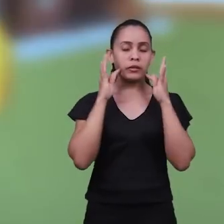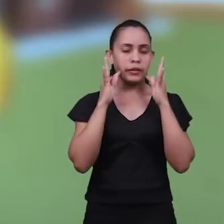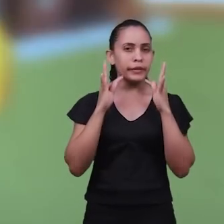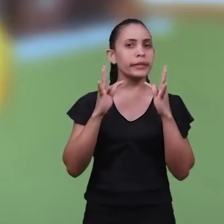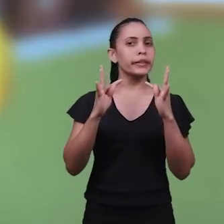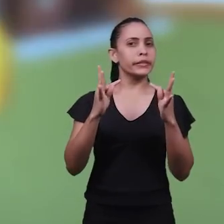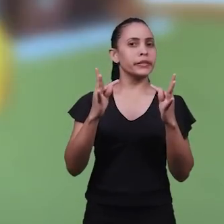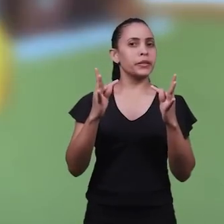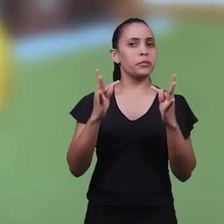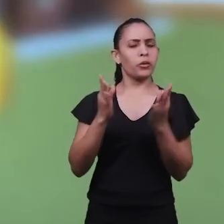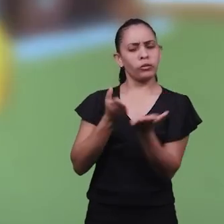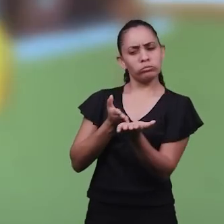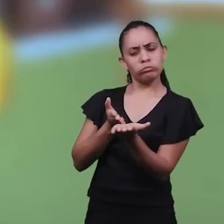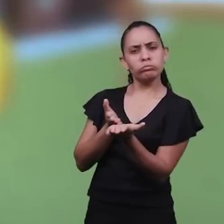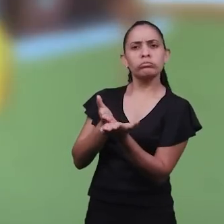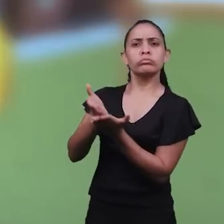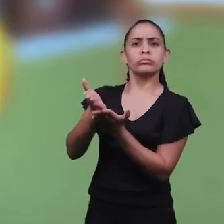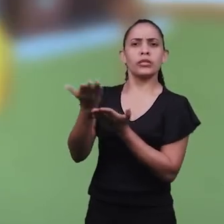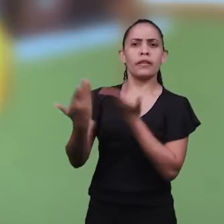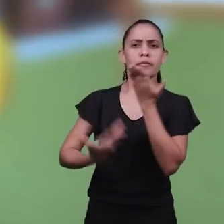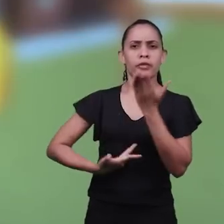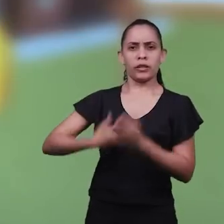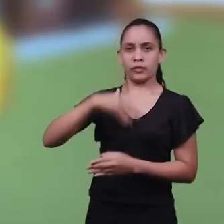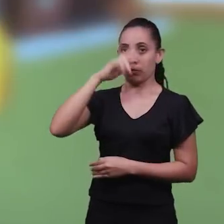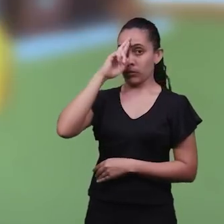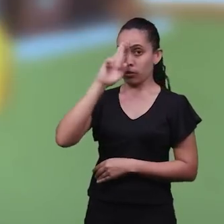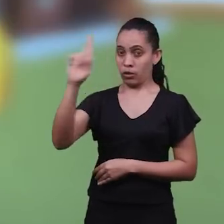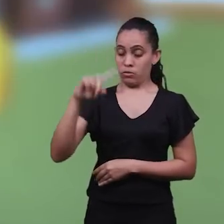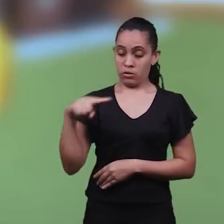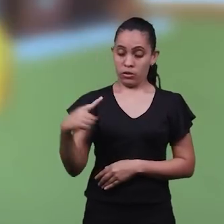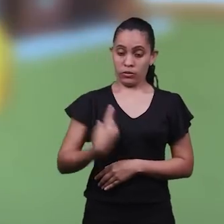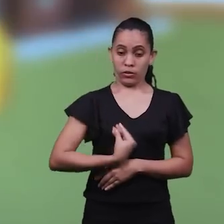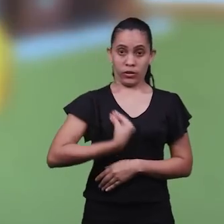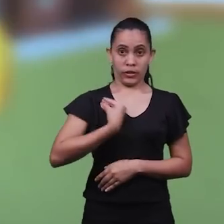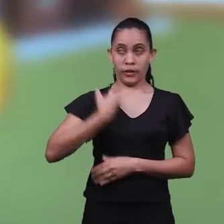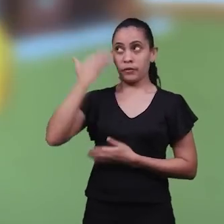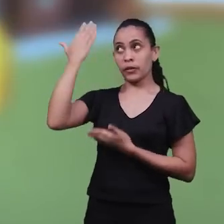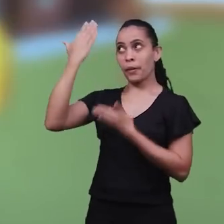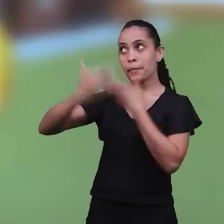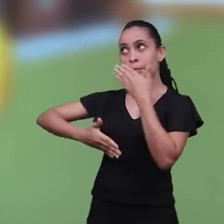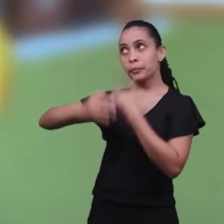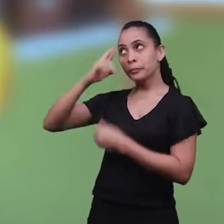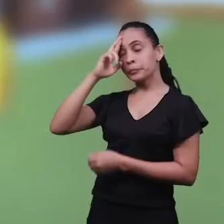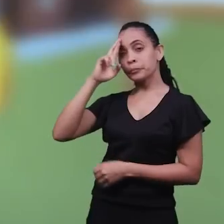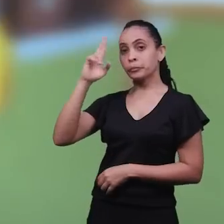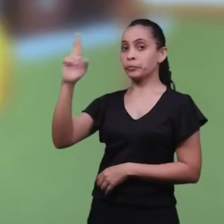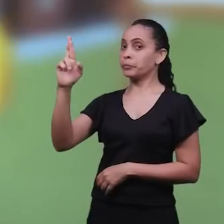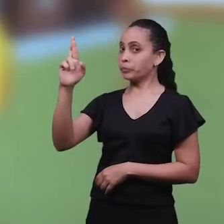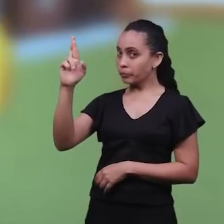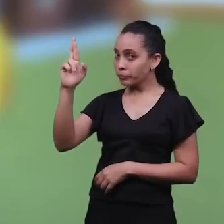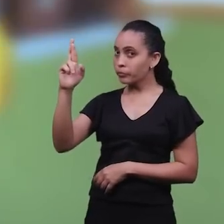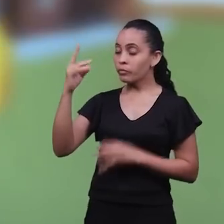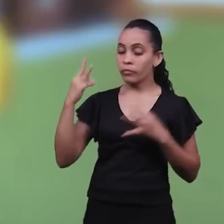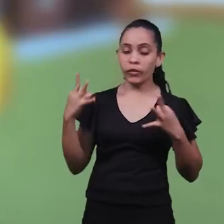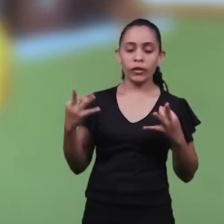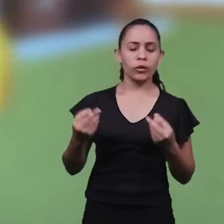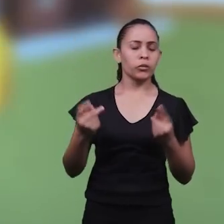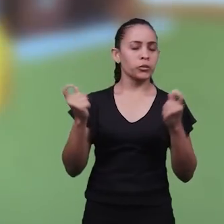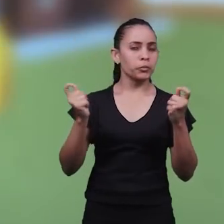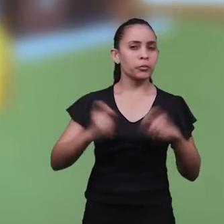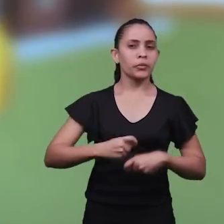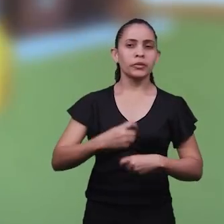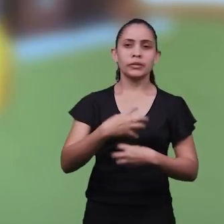testemunho, andando no caminho do Senhor, preservando nossa vida diante do seu altar. E todos